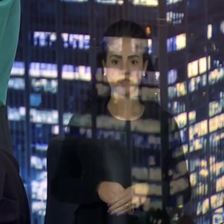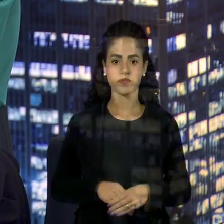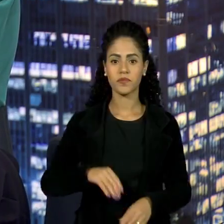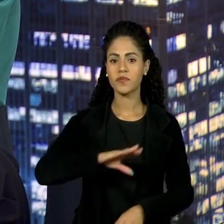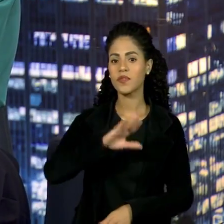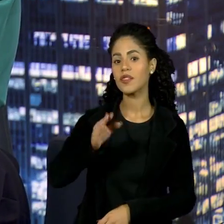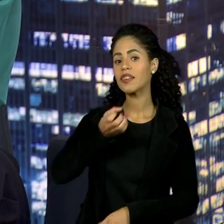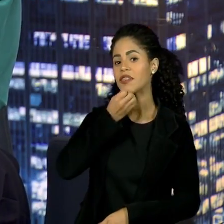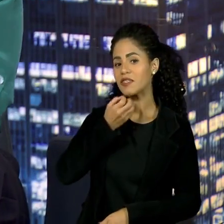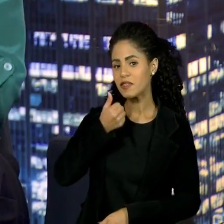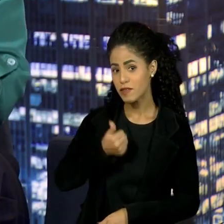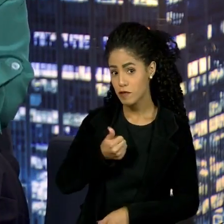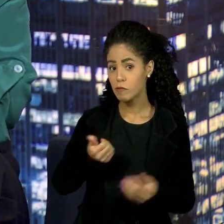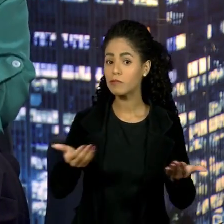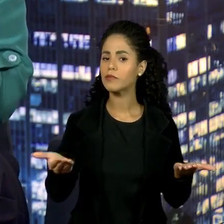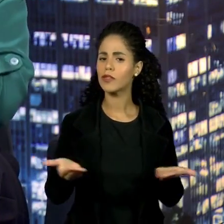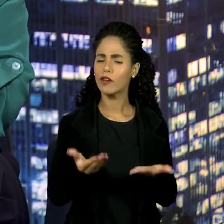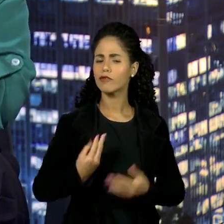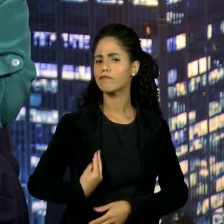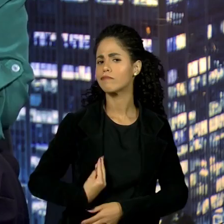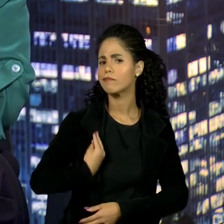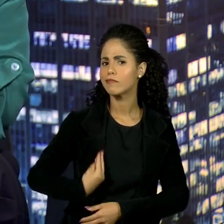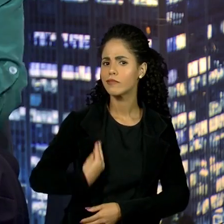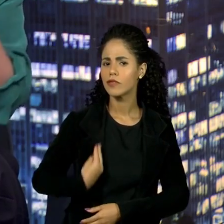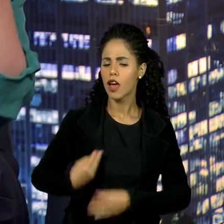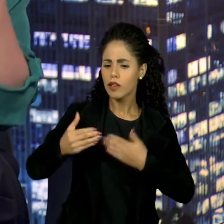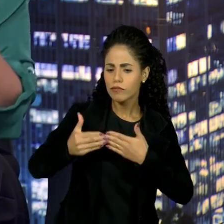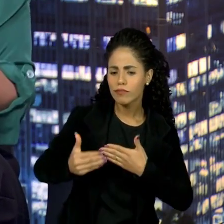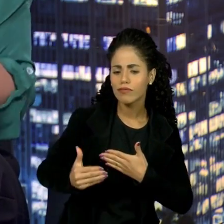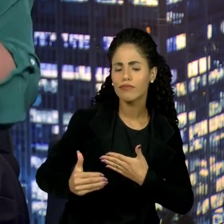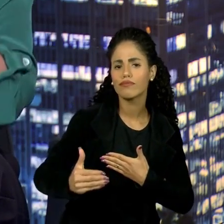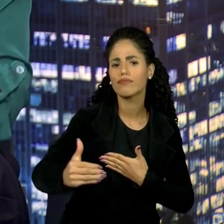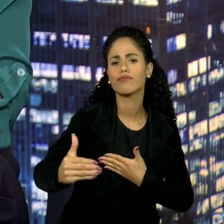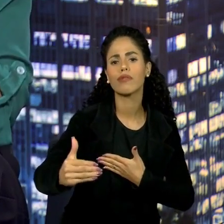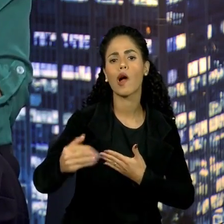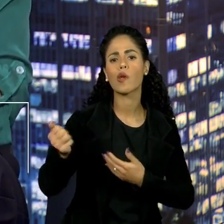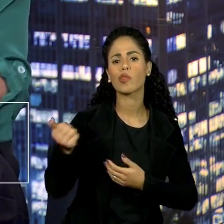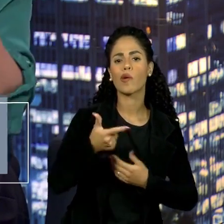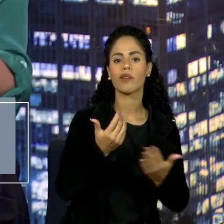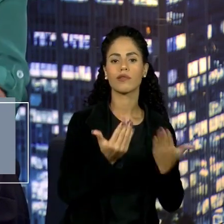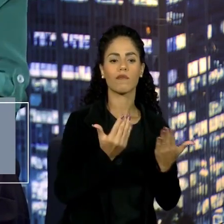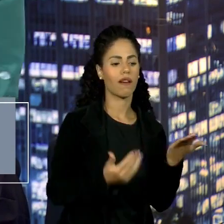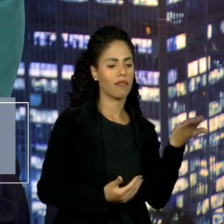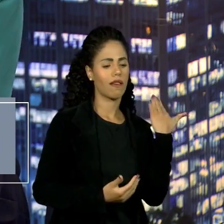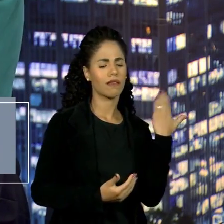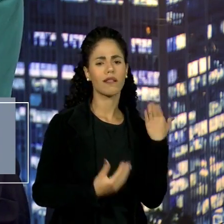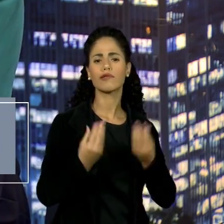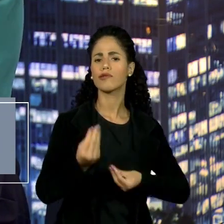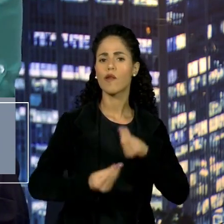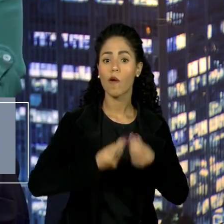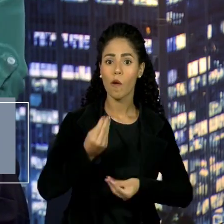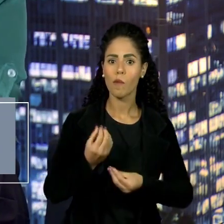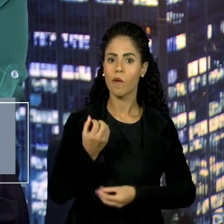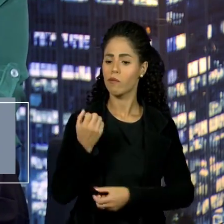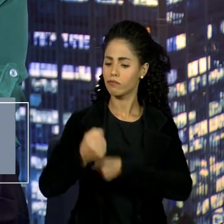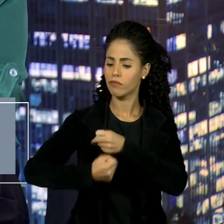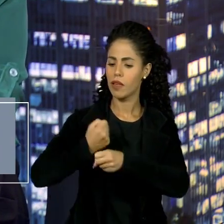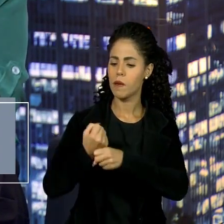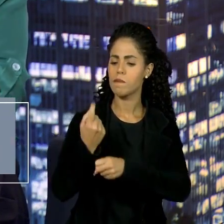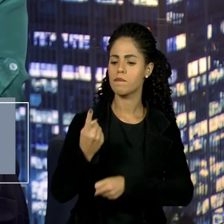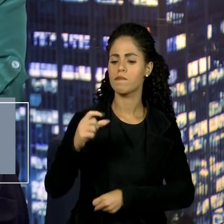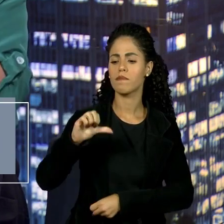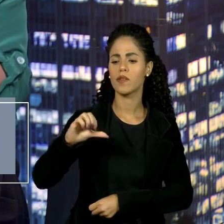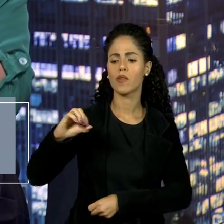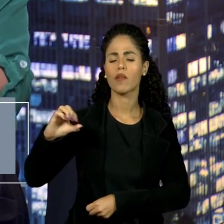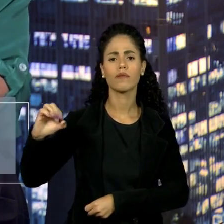Olá, tudo bem? Estamos vivendo muito mais do que há um século atrás. Para você ter uma ideia, do quanto, no ano de 1900,